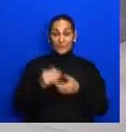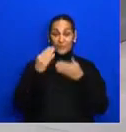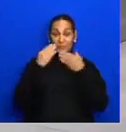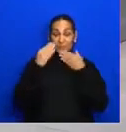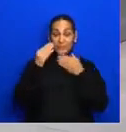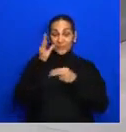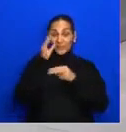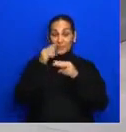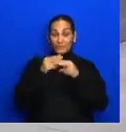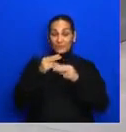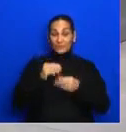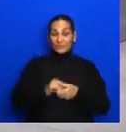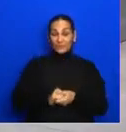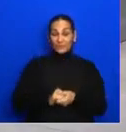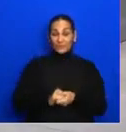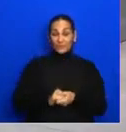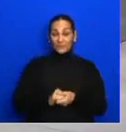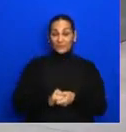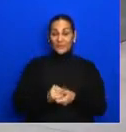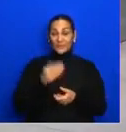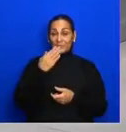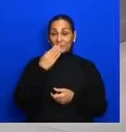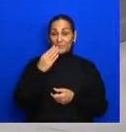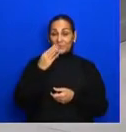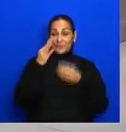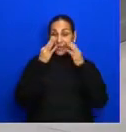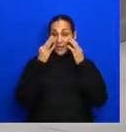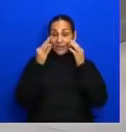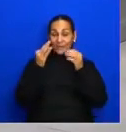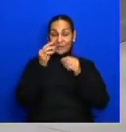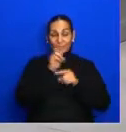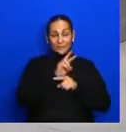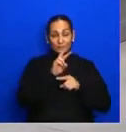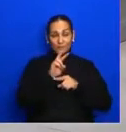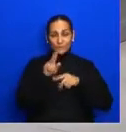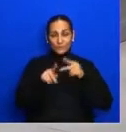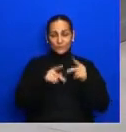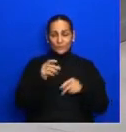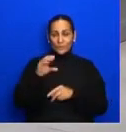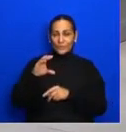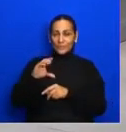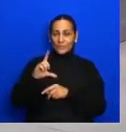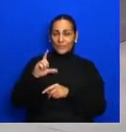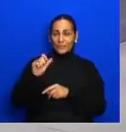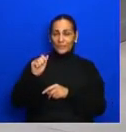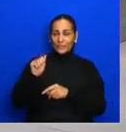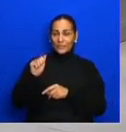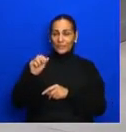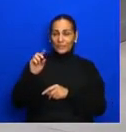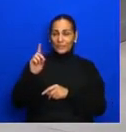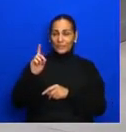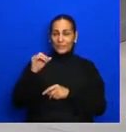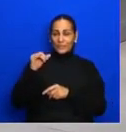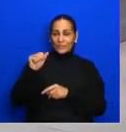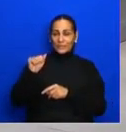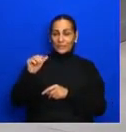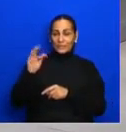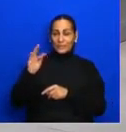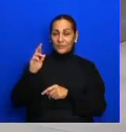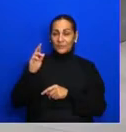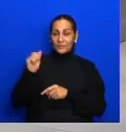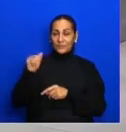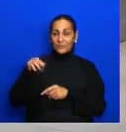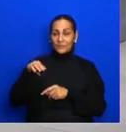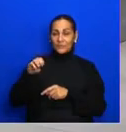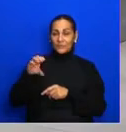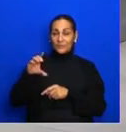Obrigado, Diogo. Obrigado, Sidney. Vou pedir aqui a atenção das auditoras populares. A Cláudia e a Franciele confirmam que o globo